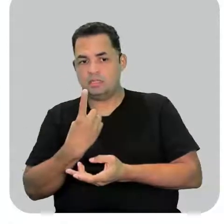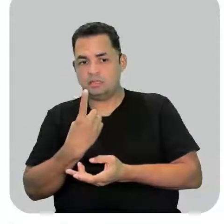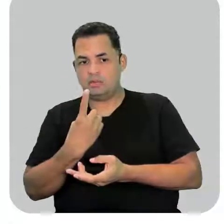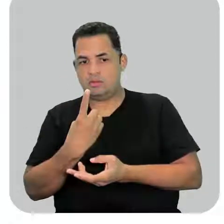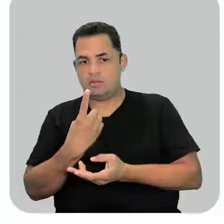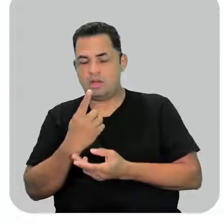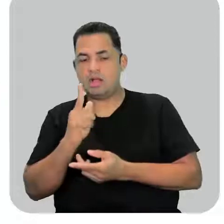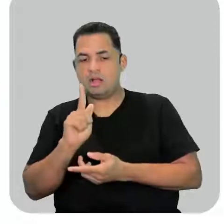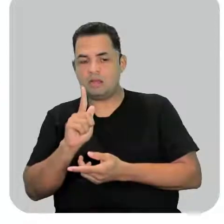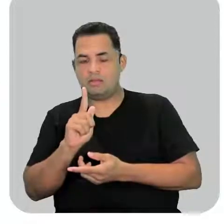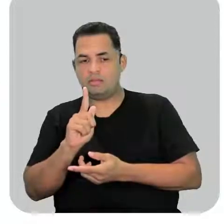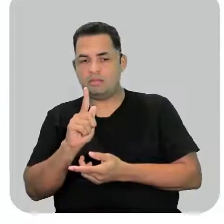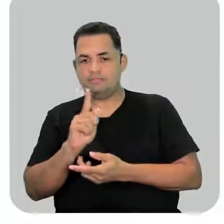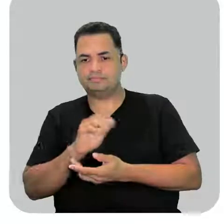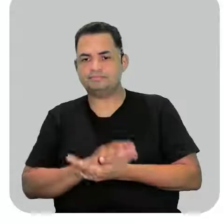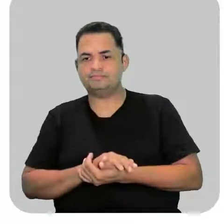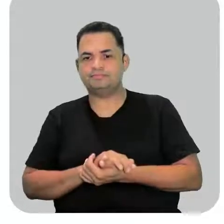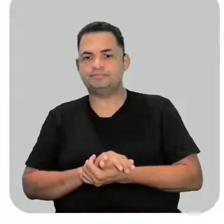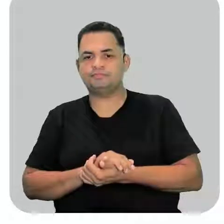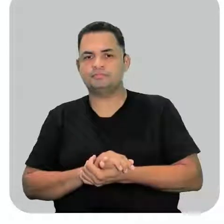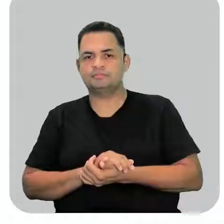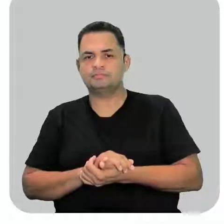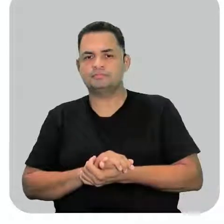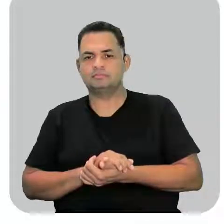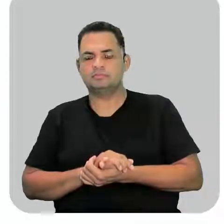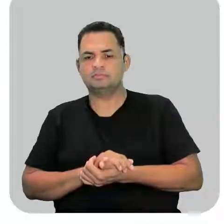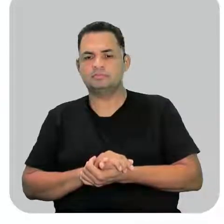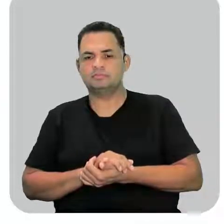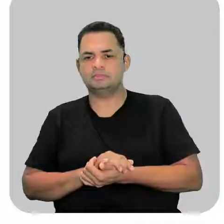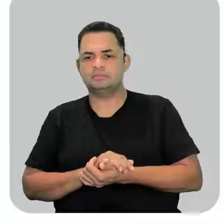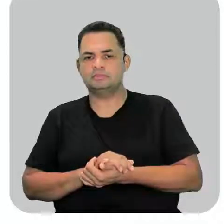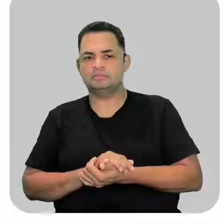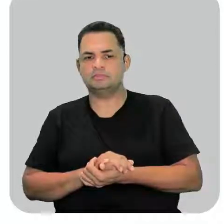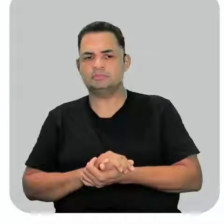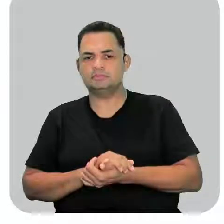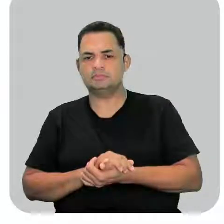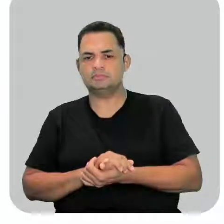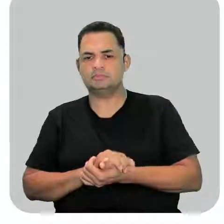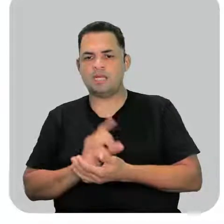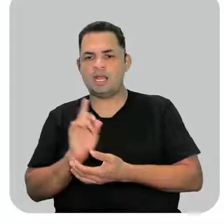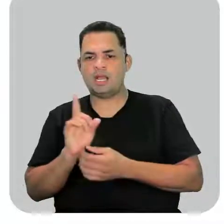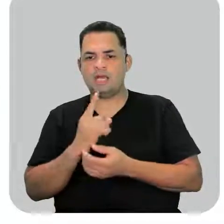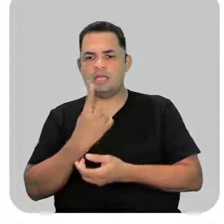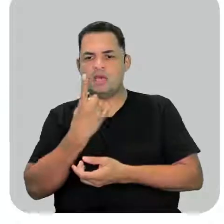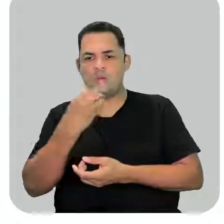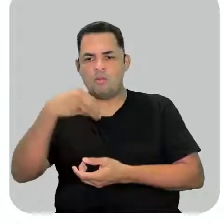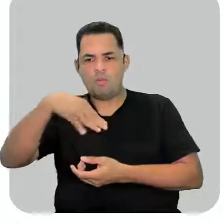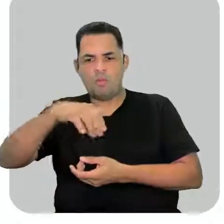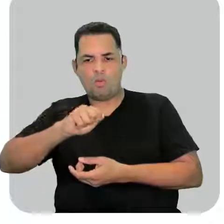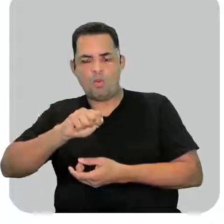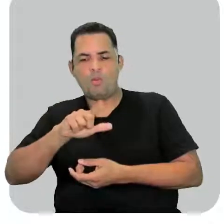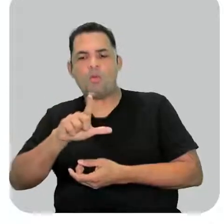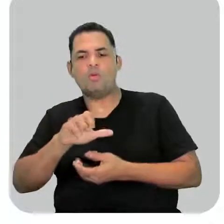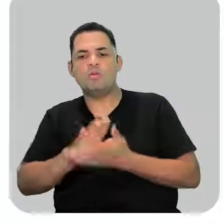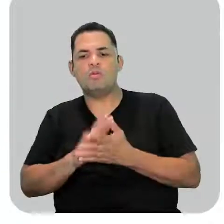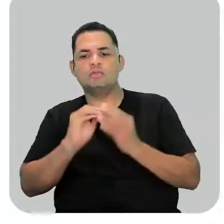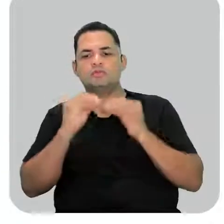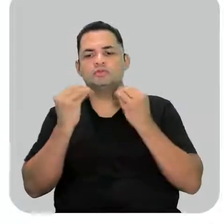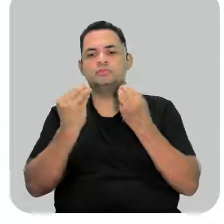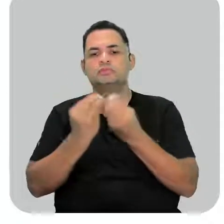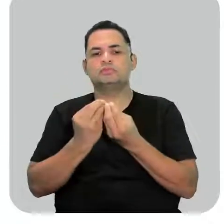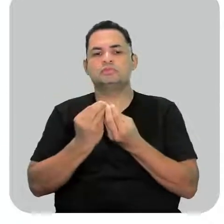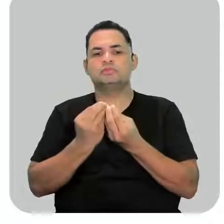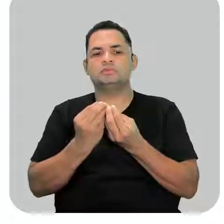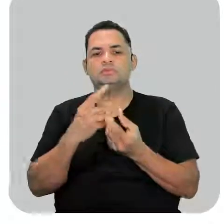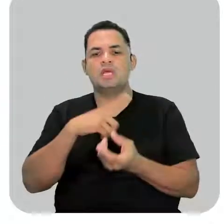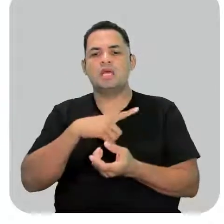dela. Na propanonitrila, a cada 1 mol dessa substância,